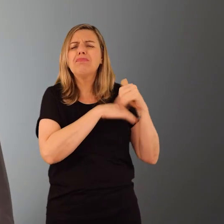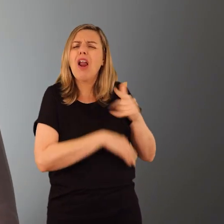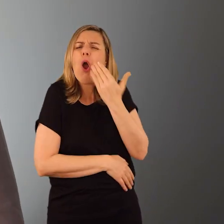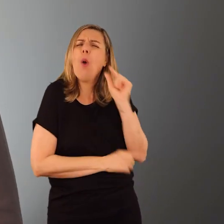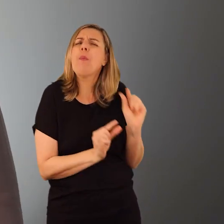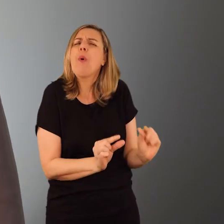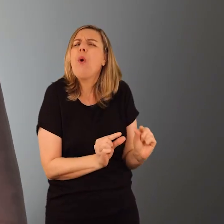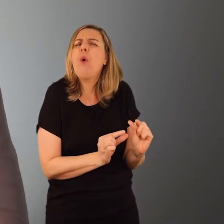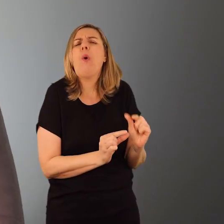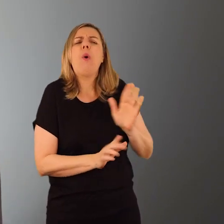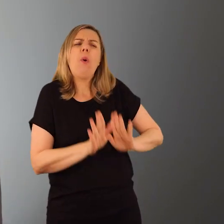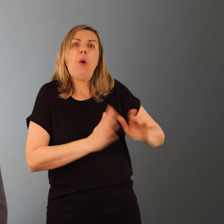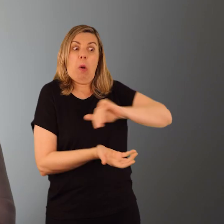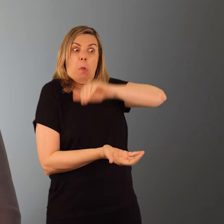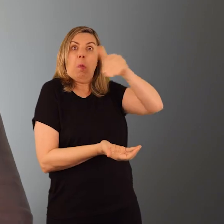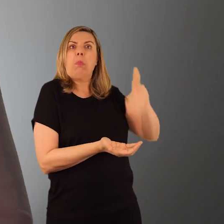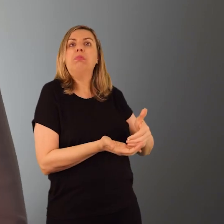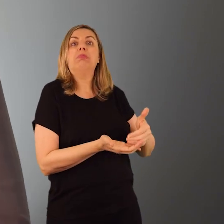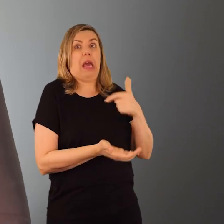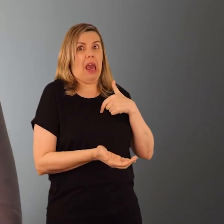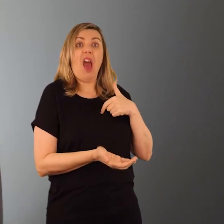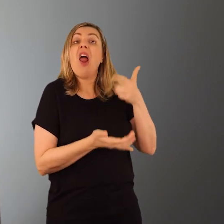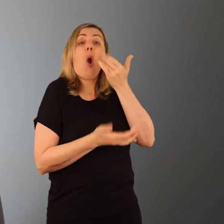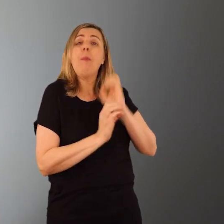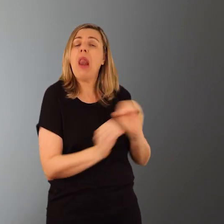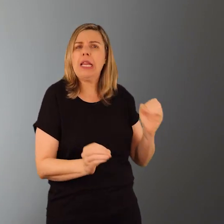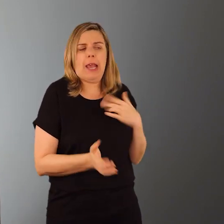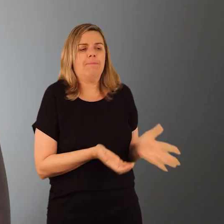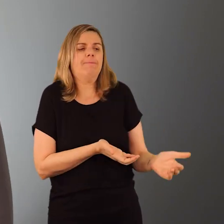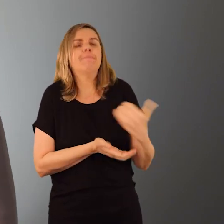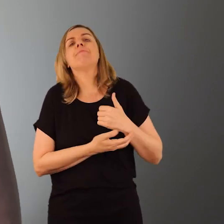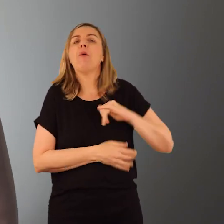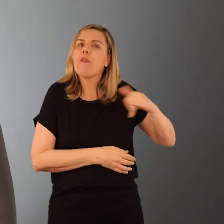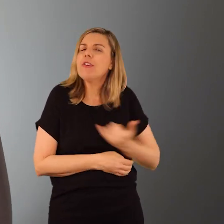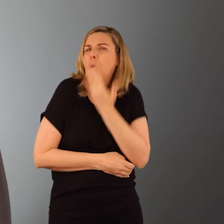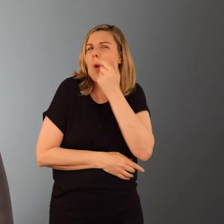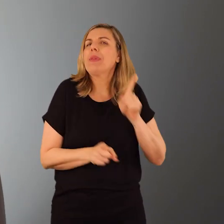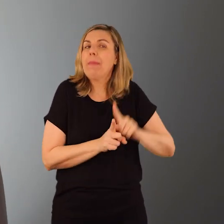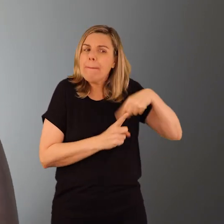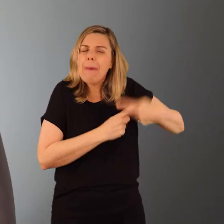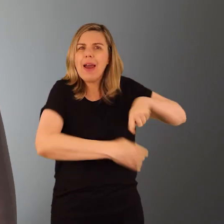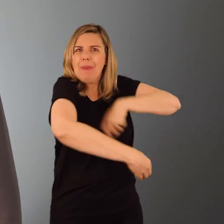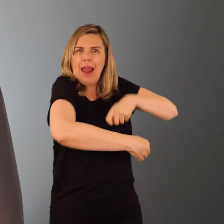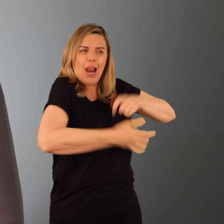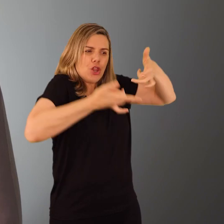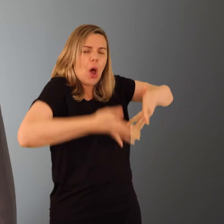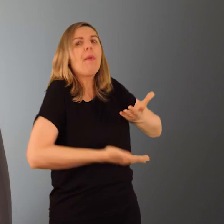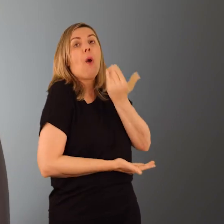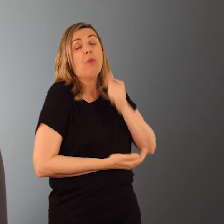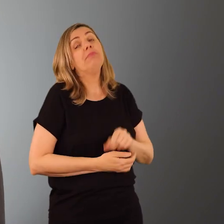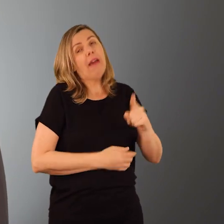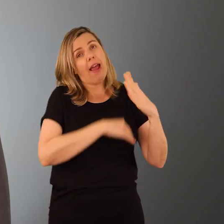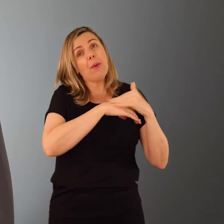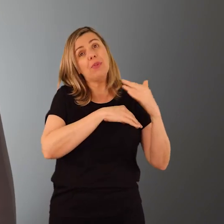gostava de comer, aí ficava todo aquele pratão dela, eu juntava junto das panelas lá, comia, sabe? E ela era